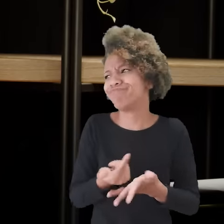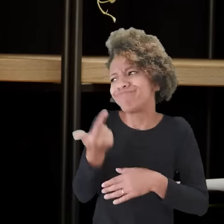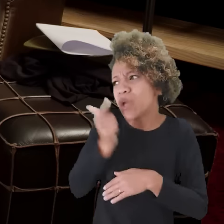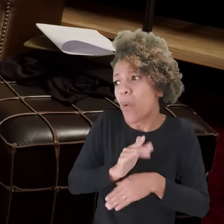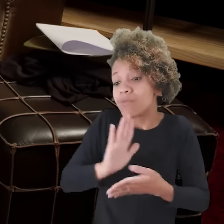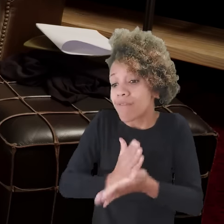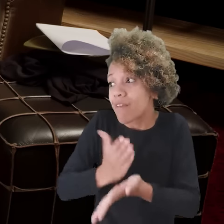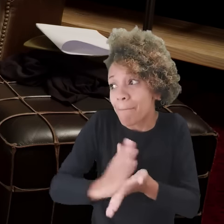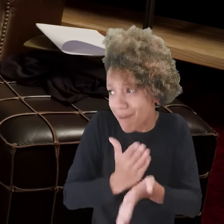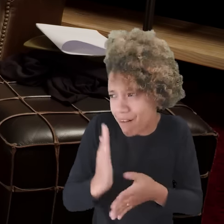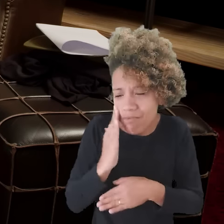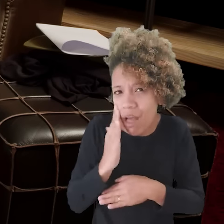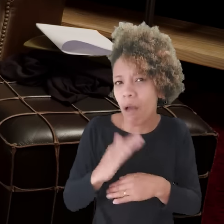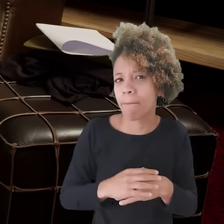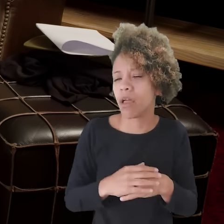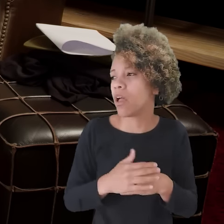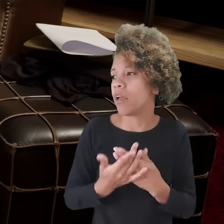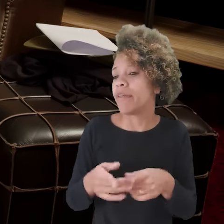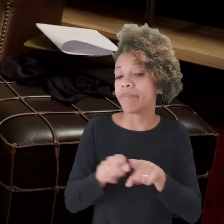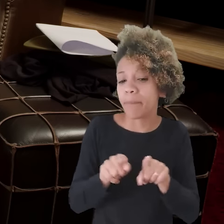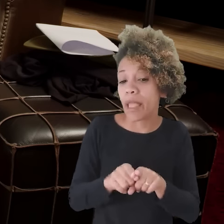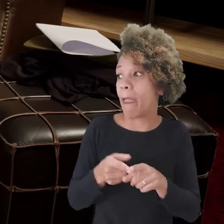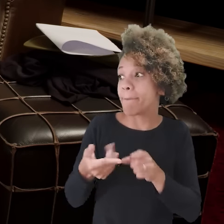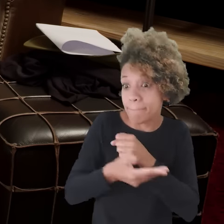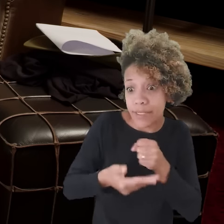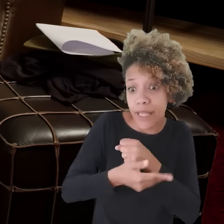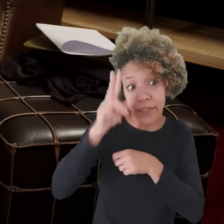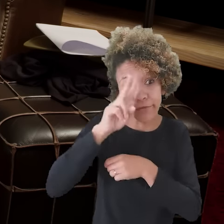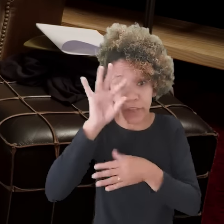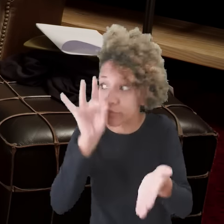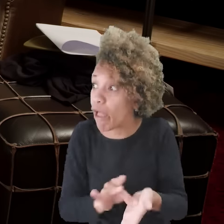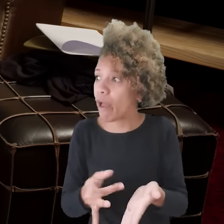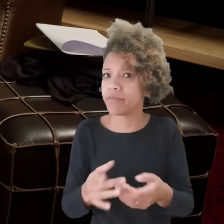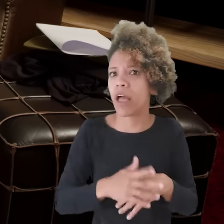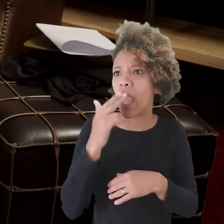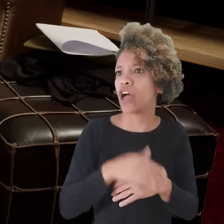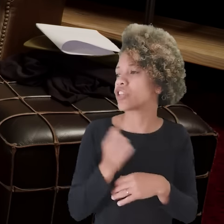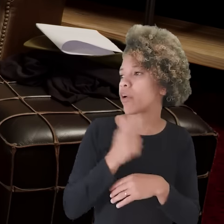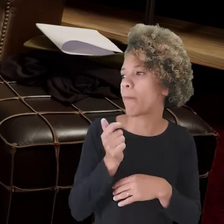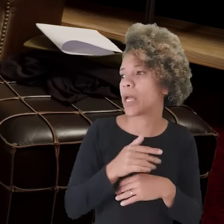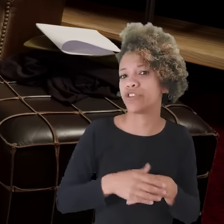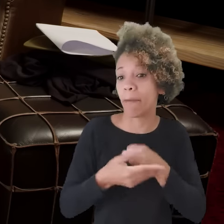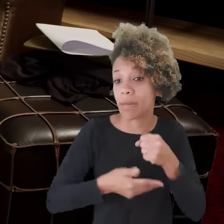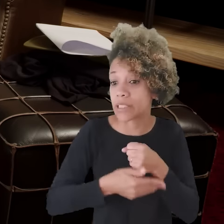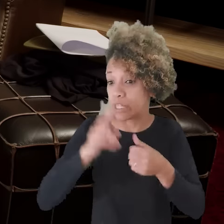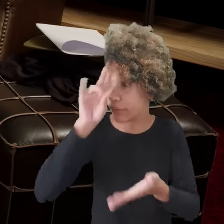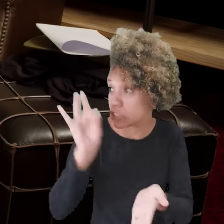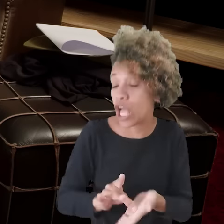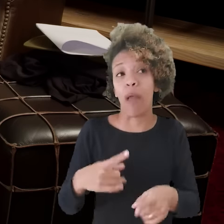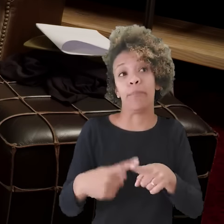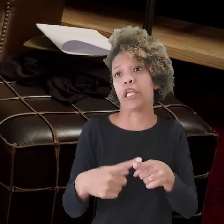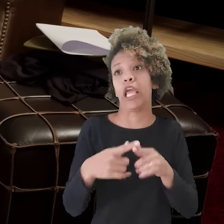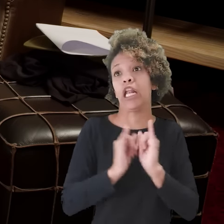elas elas não conseguem separar tipo o filme o filme quando a vida baseado em fatos reais sabe a galera acha que a comédia é baseada em fatos reais